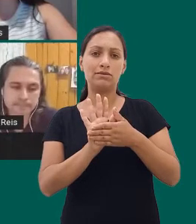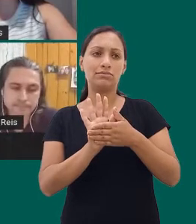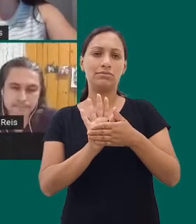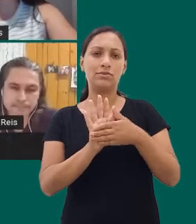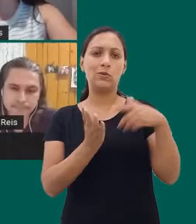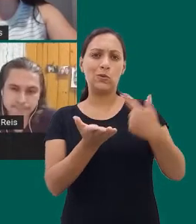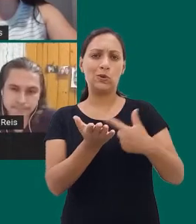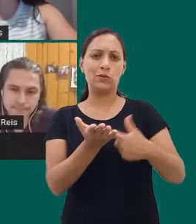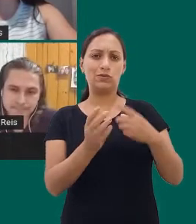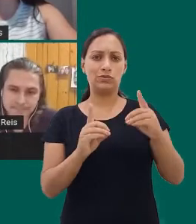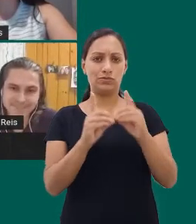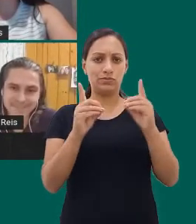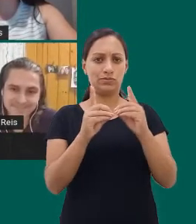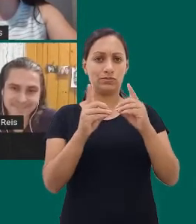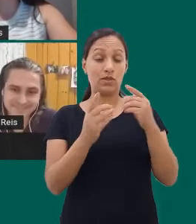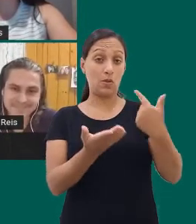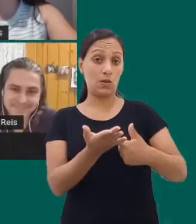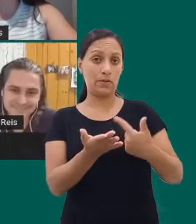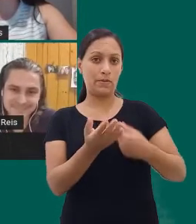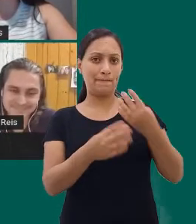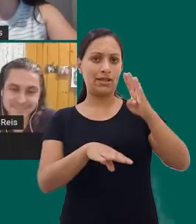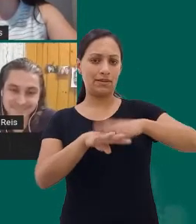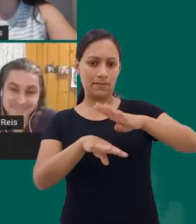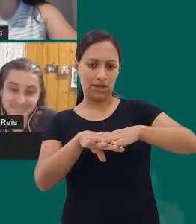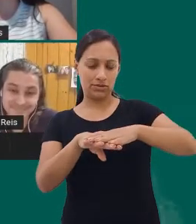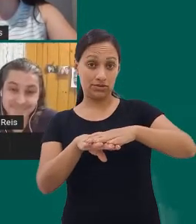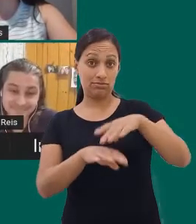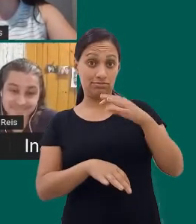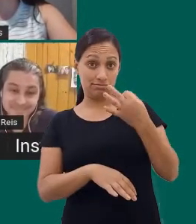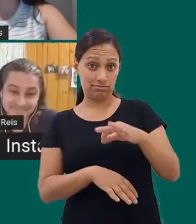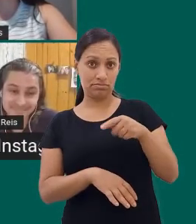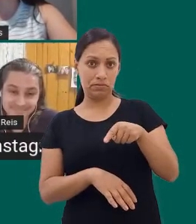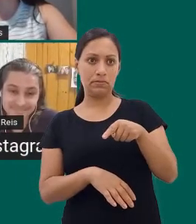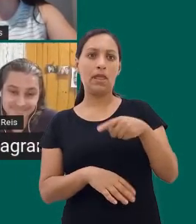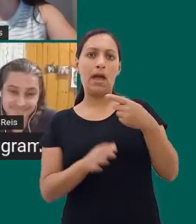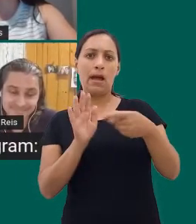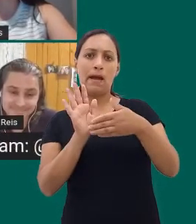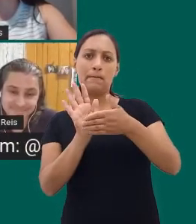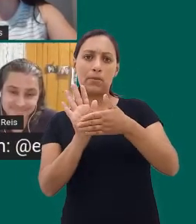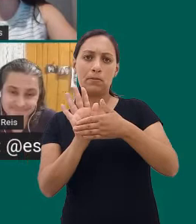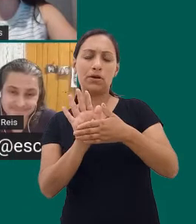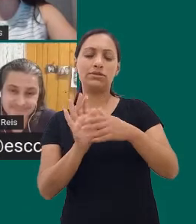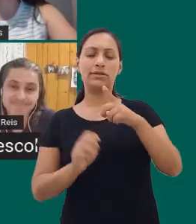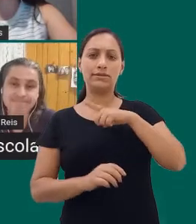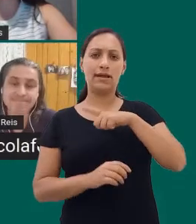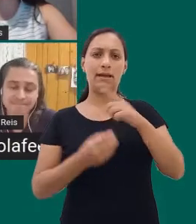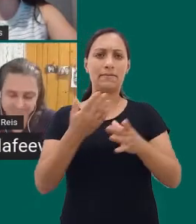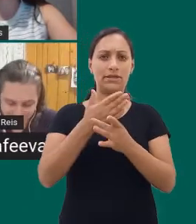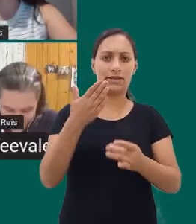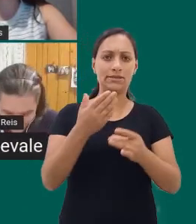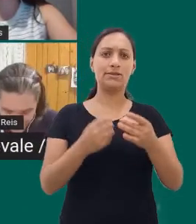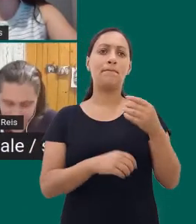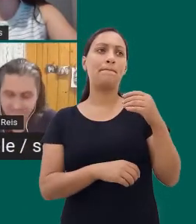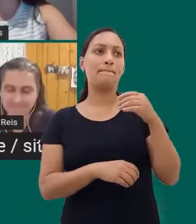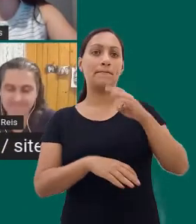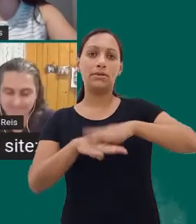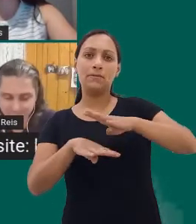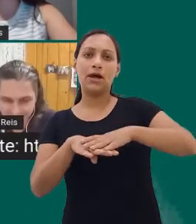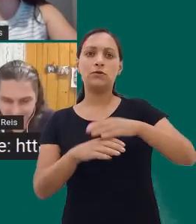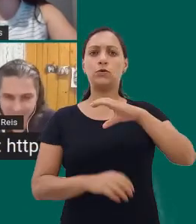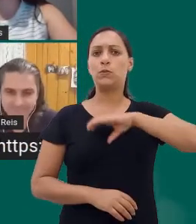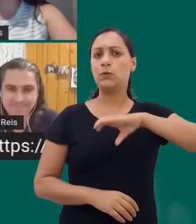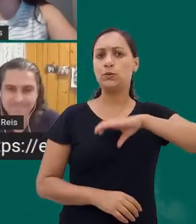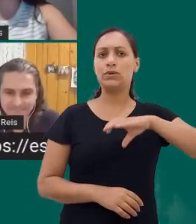de matemática, né? E a proposta vai ter habilidades da matemática, do português,